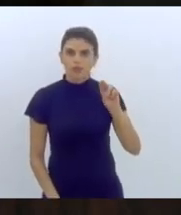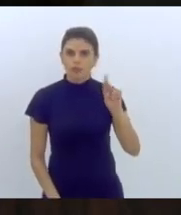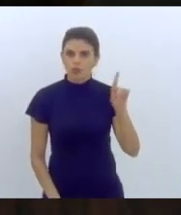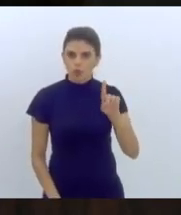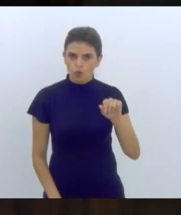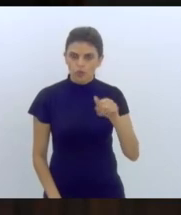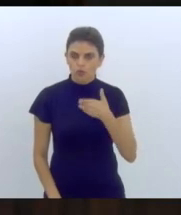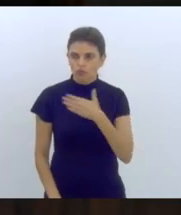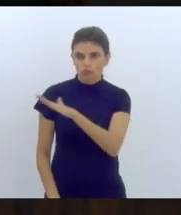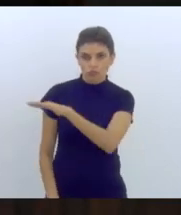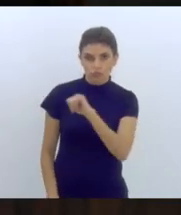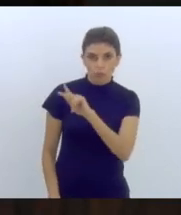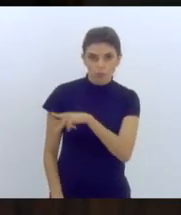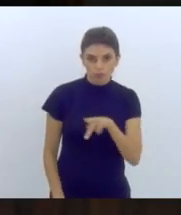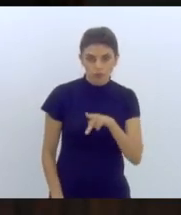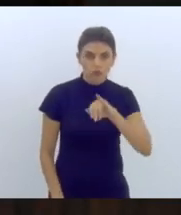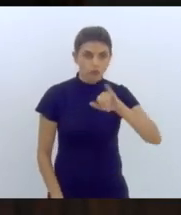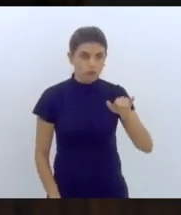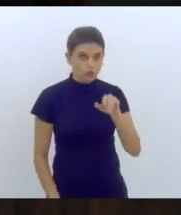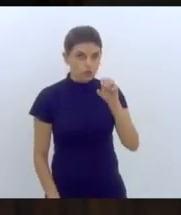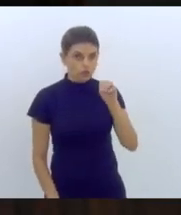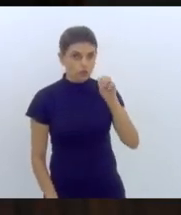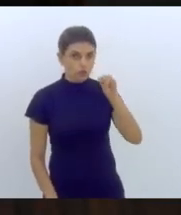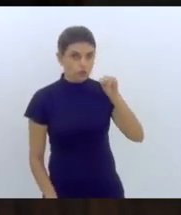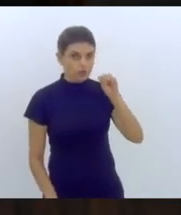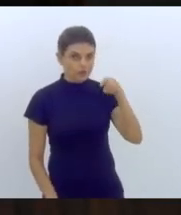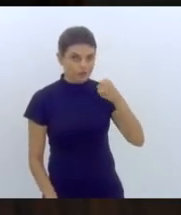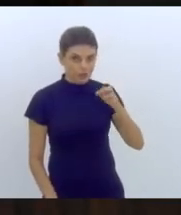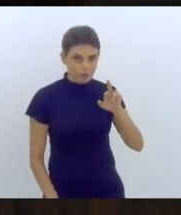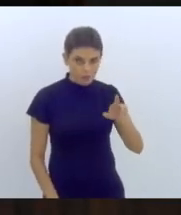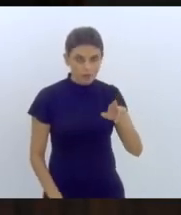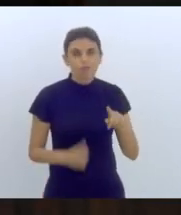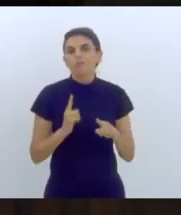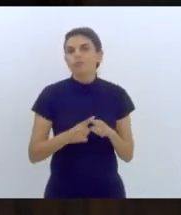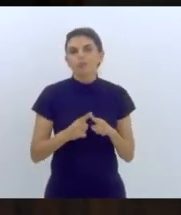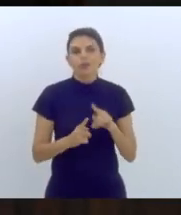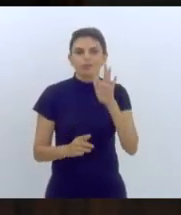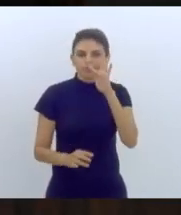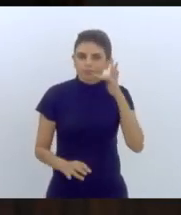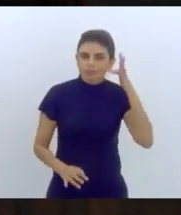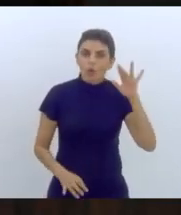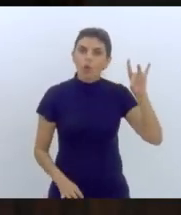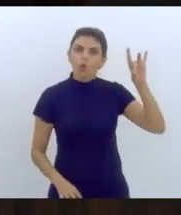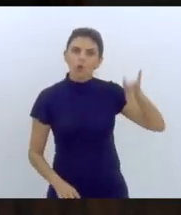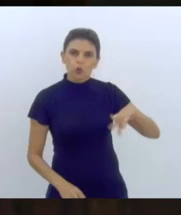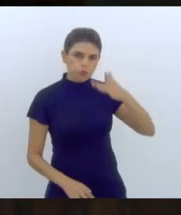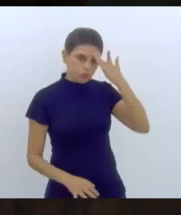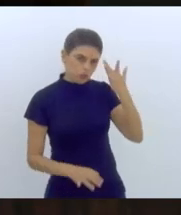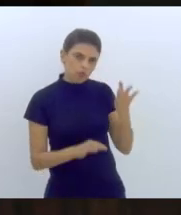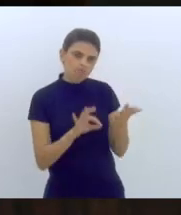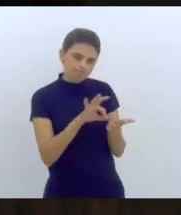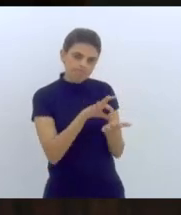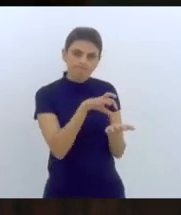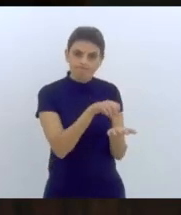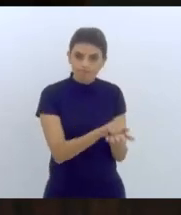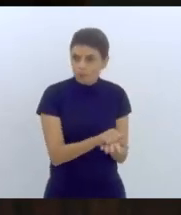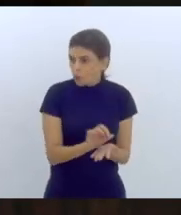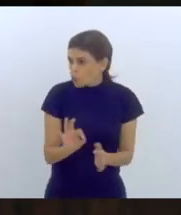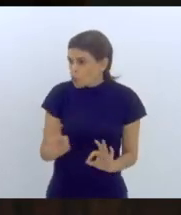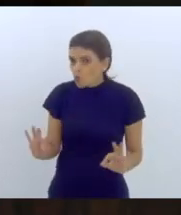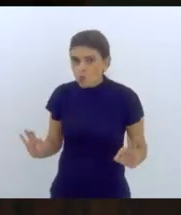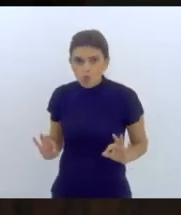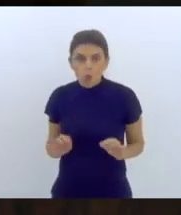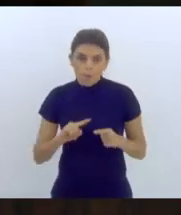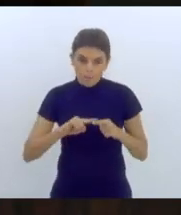Eu chamei o professor Josemar, deputada Renata, porque o deputado Serafini era o último inscrito, tá? Mas como ele não está aqui,